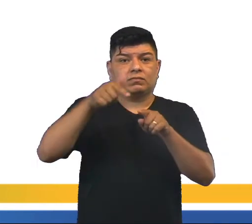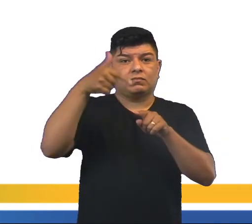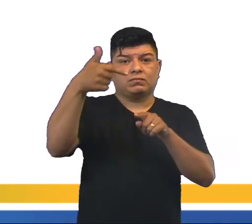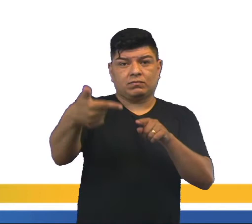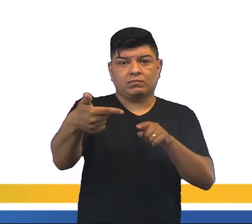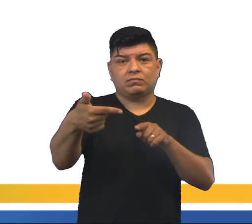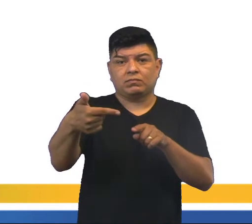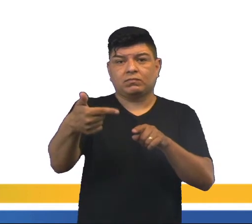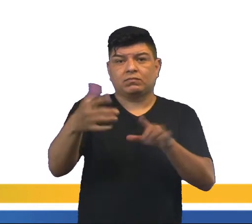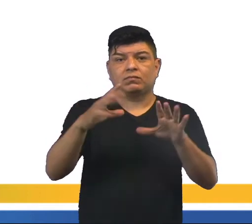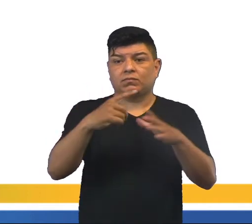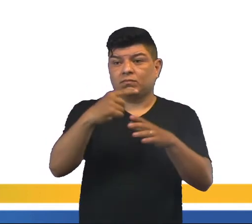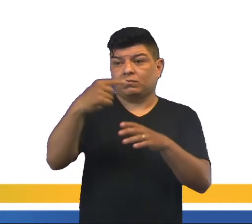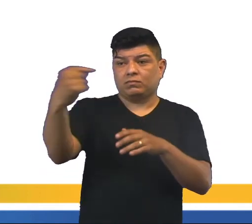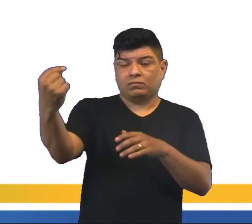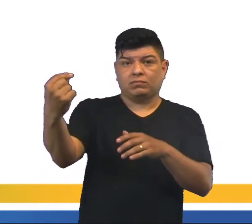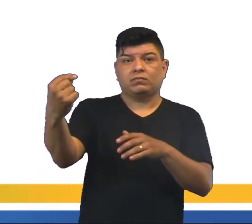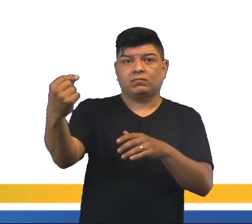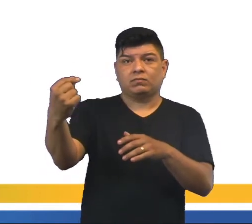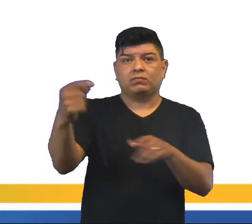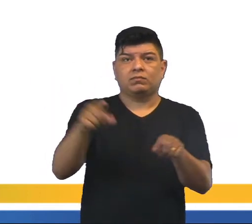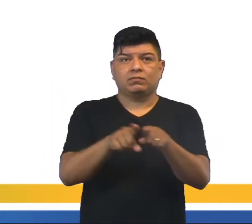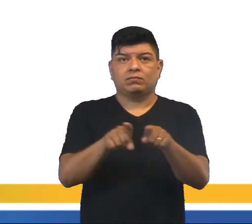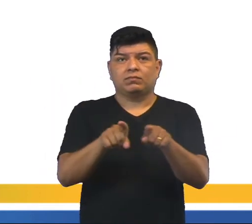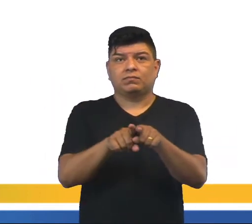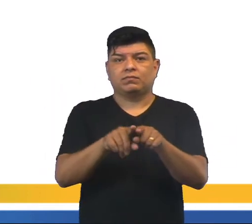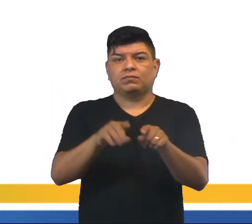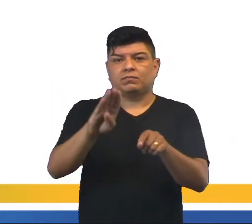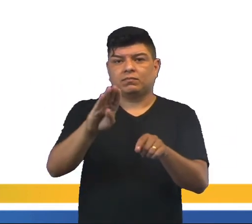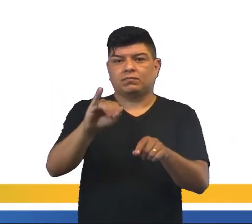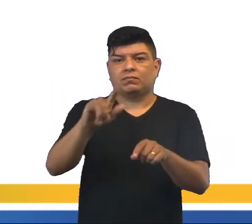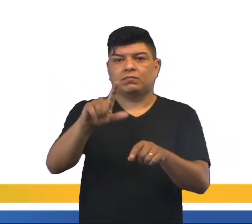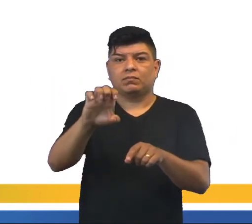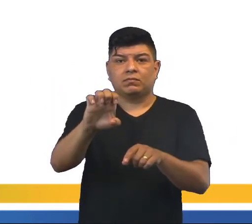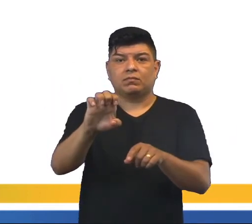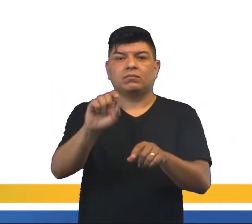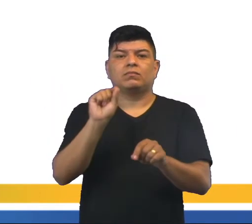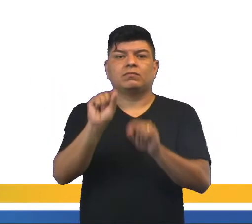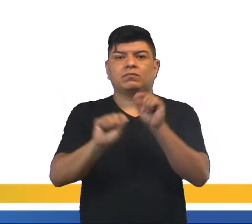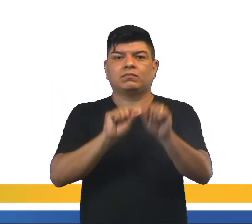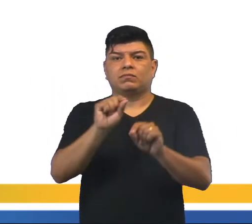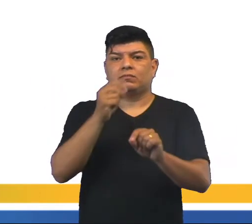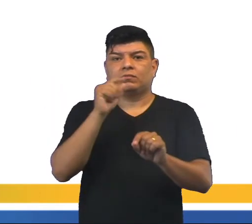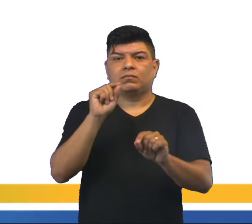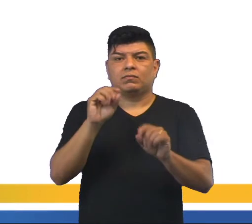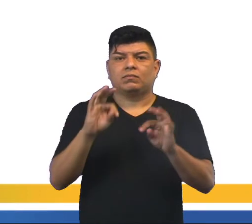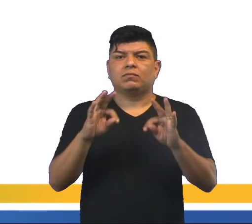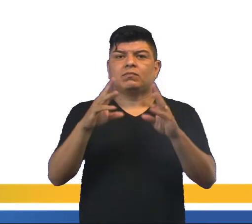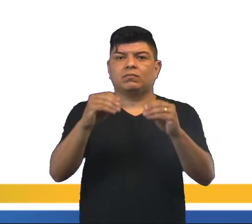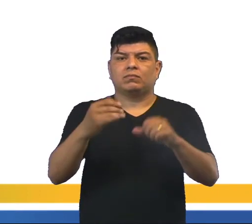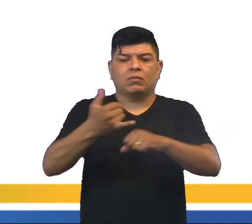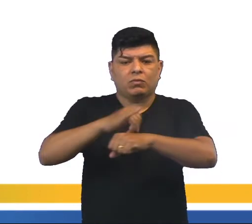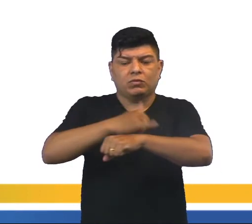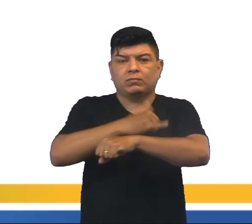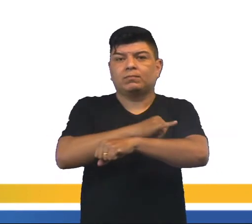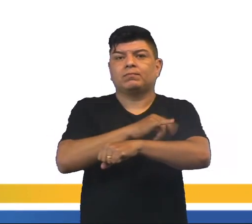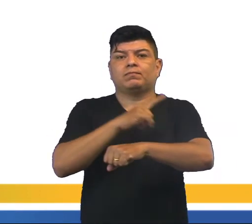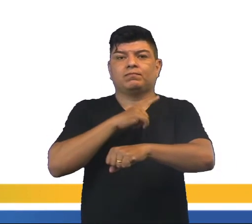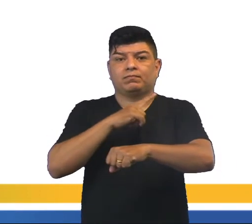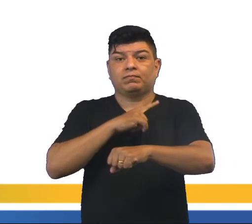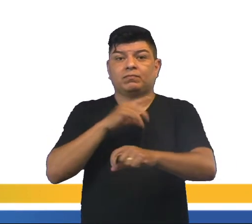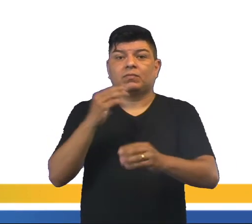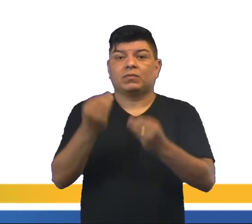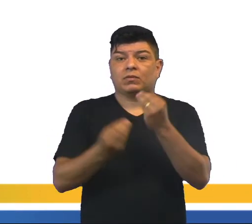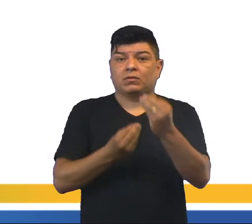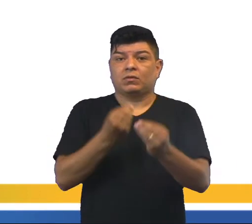posteriormente, é lançada no duodeno. A bile atua na emulsificação de gorduras, funcionando